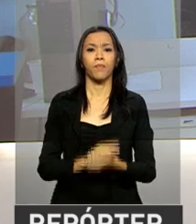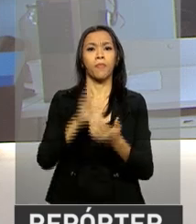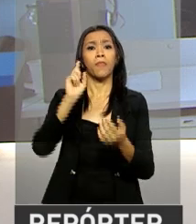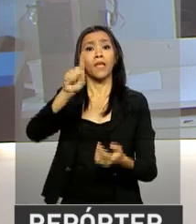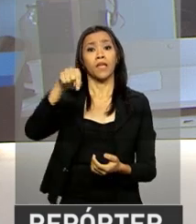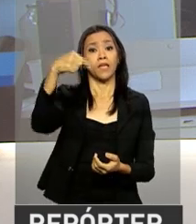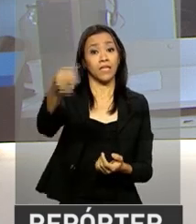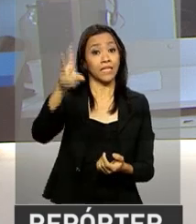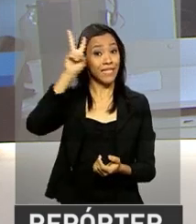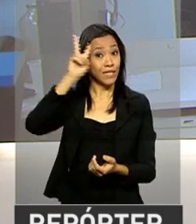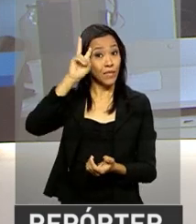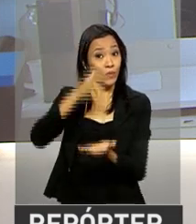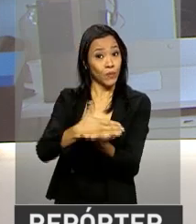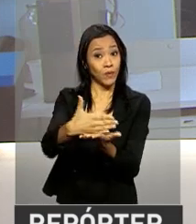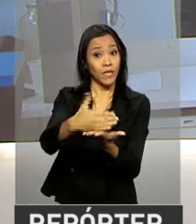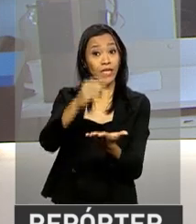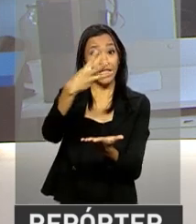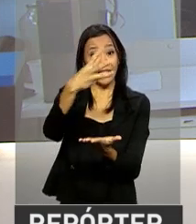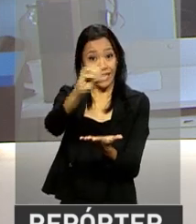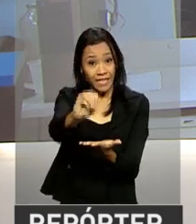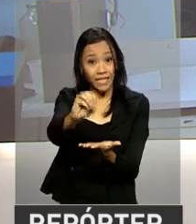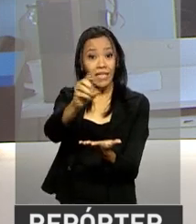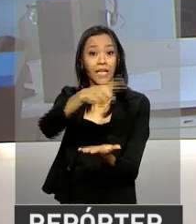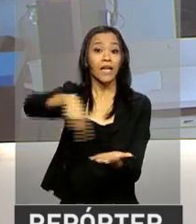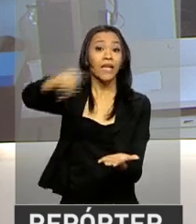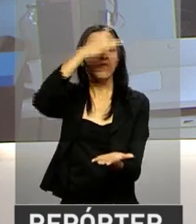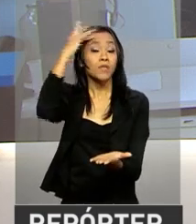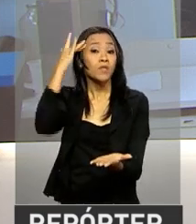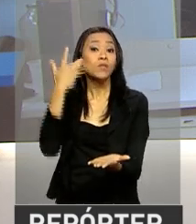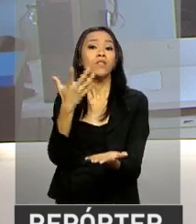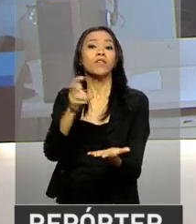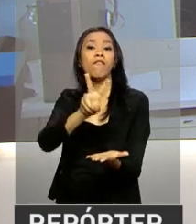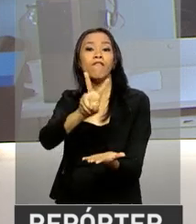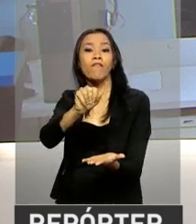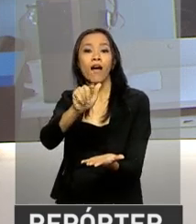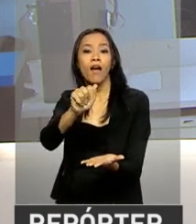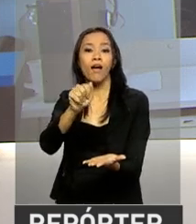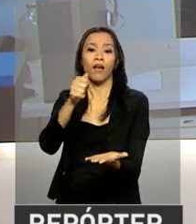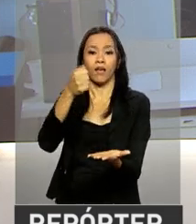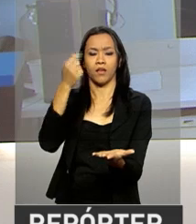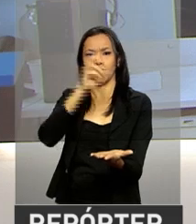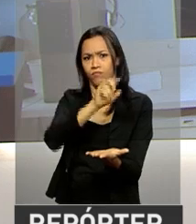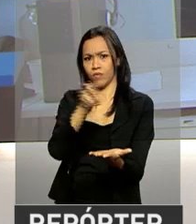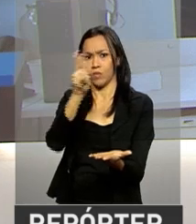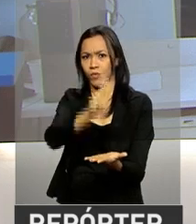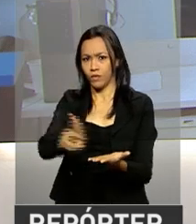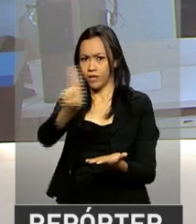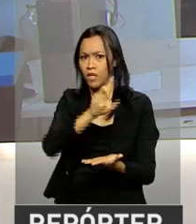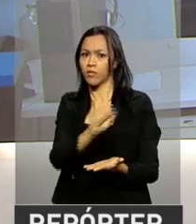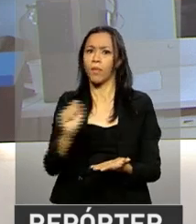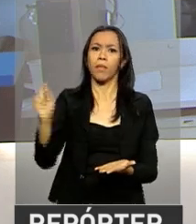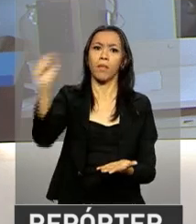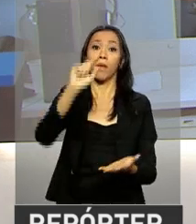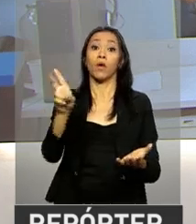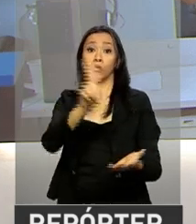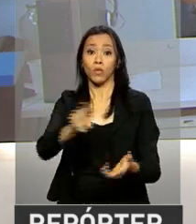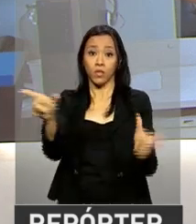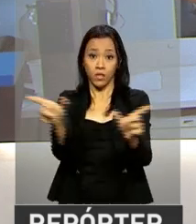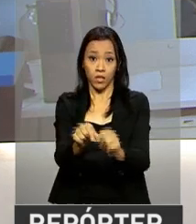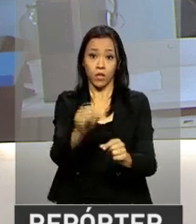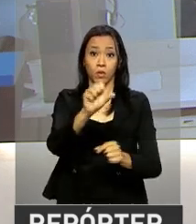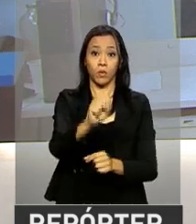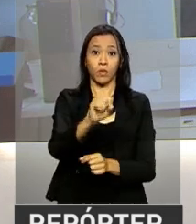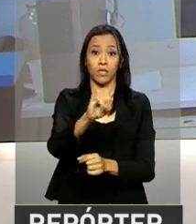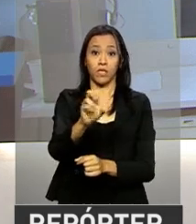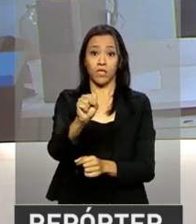da próxima segunda-feira dia 30 os candidatos a vagas no ensino superior pelo sistema de seleção unificada o cisu vão